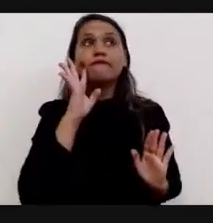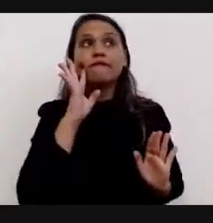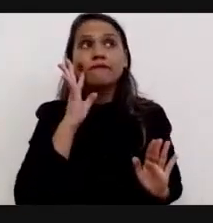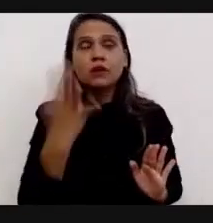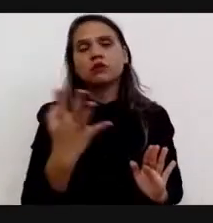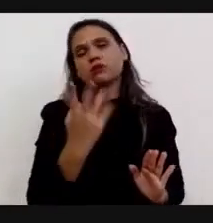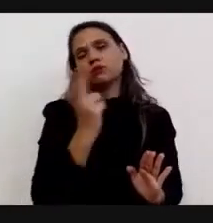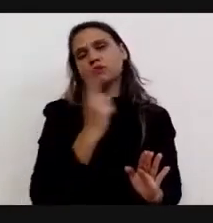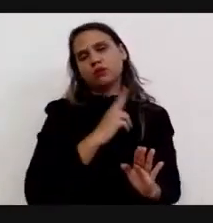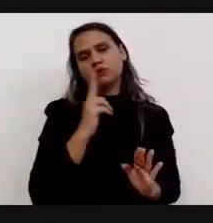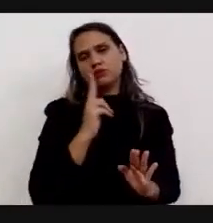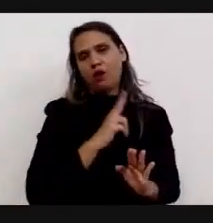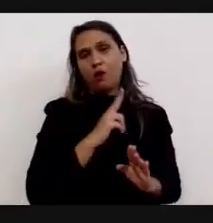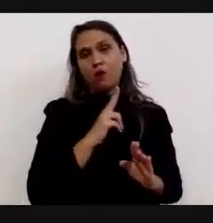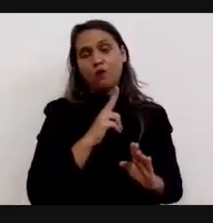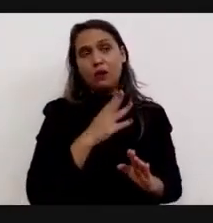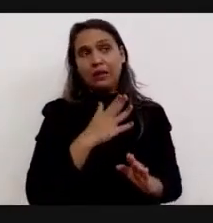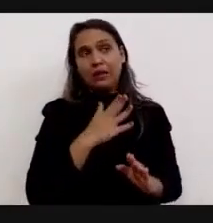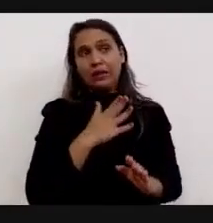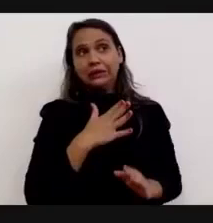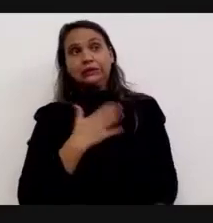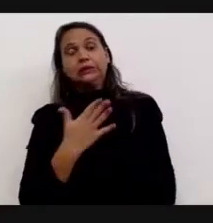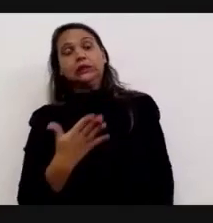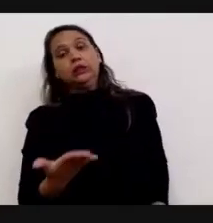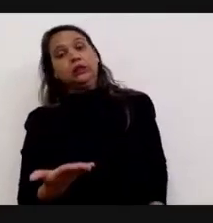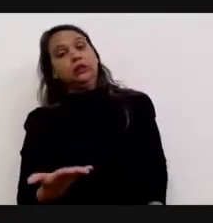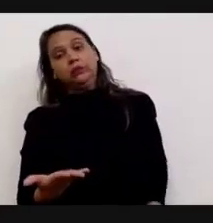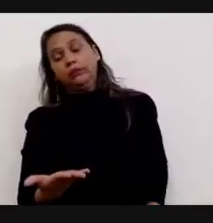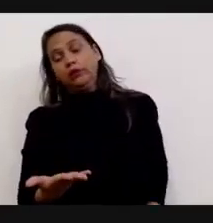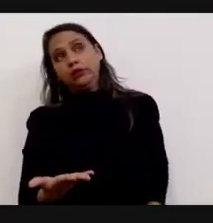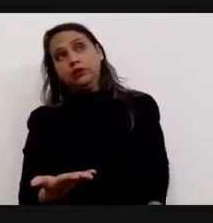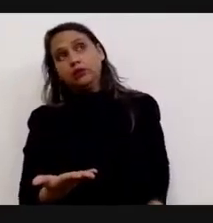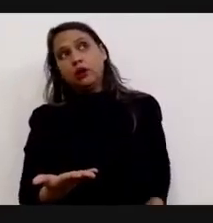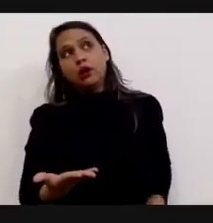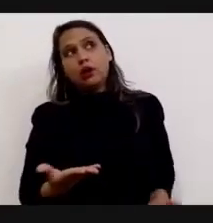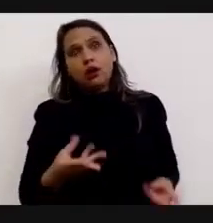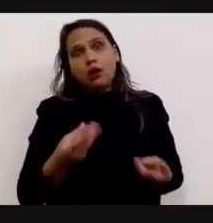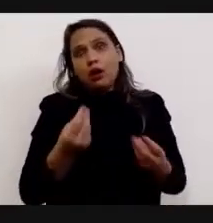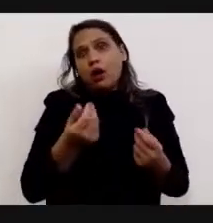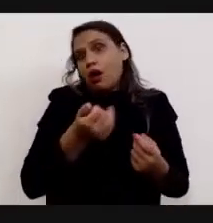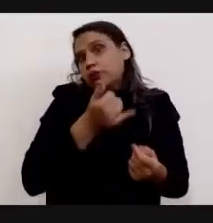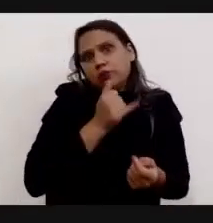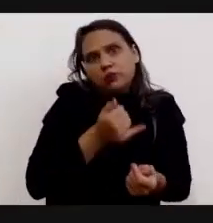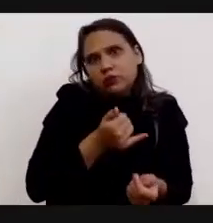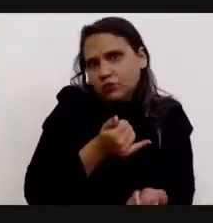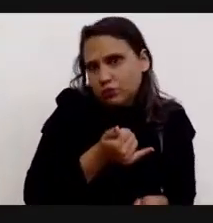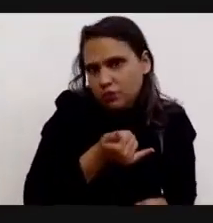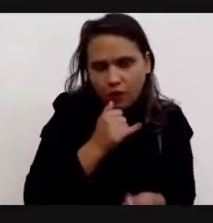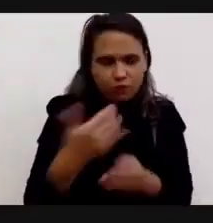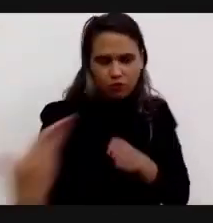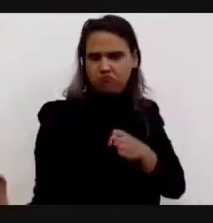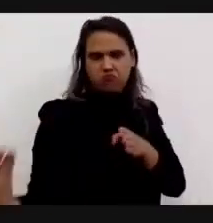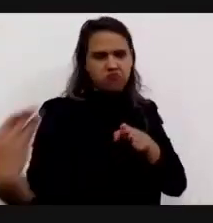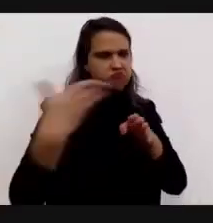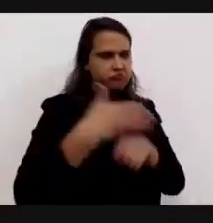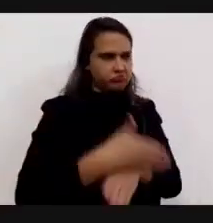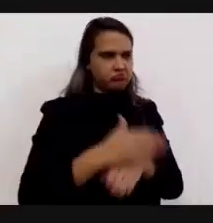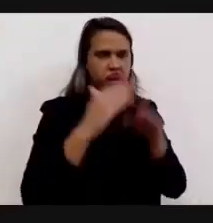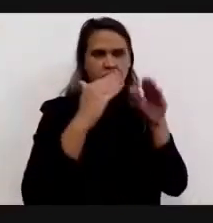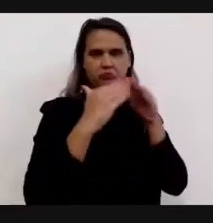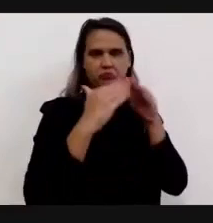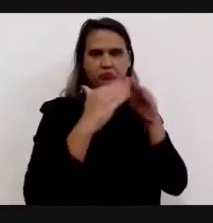solução emergencial, de repente, a entrada de uma igreja, por